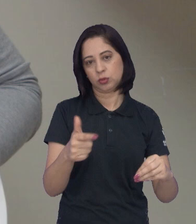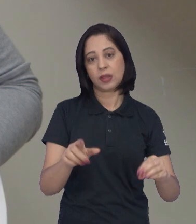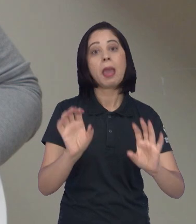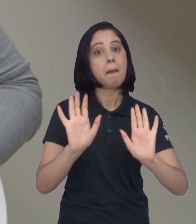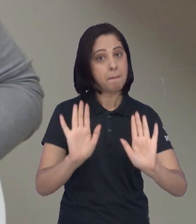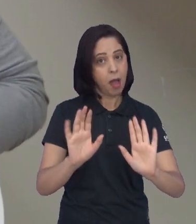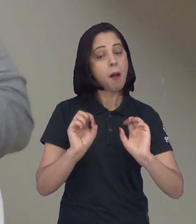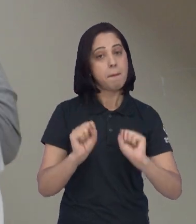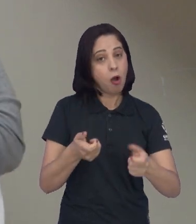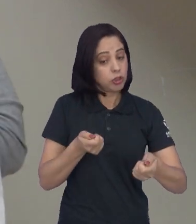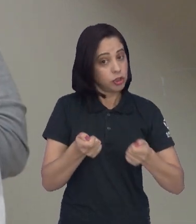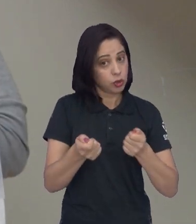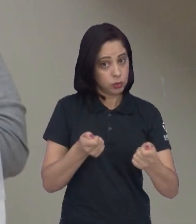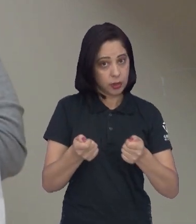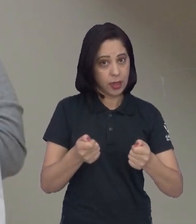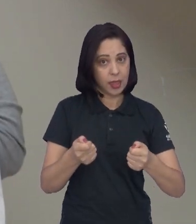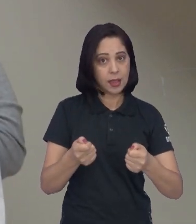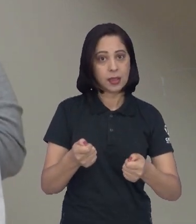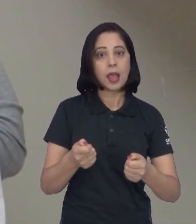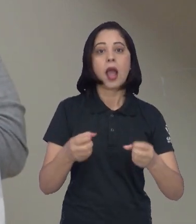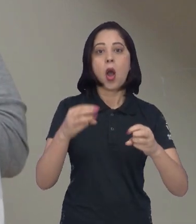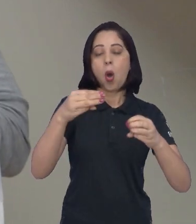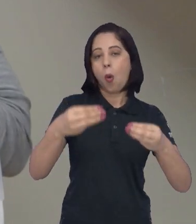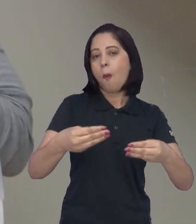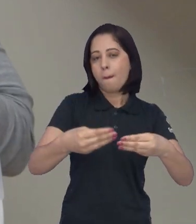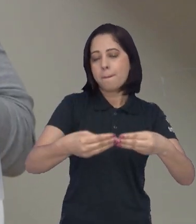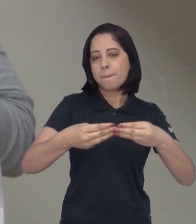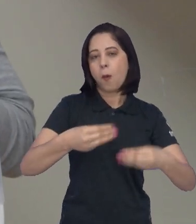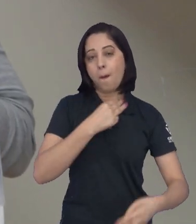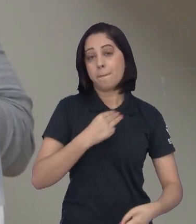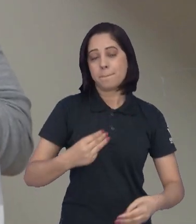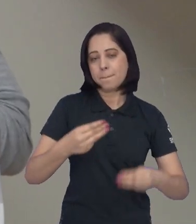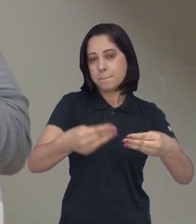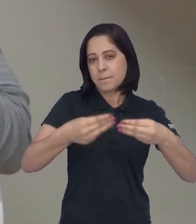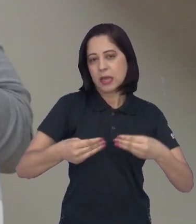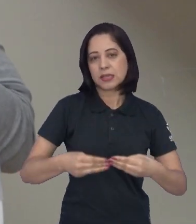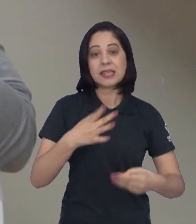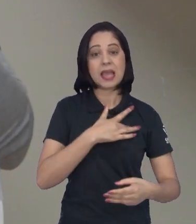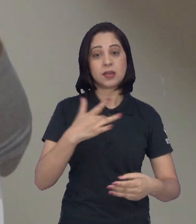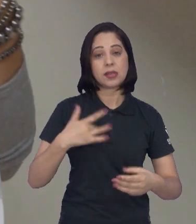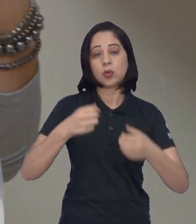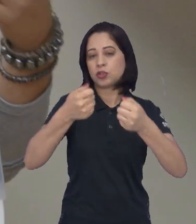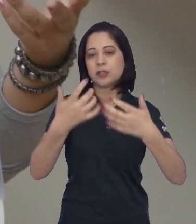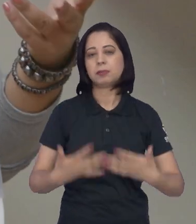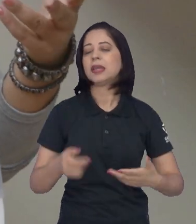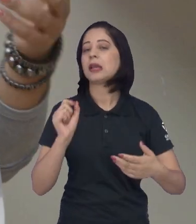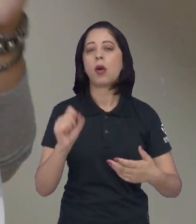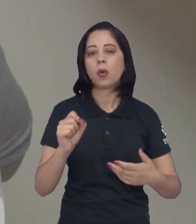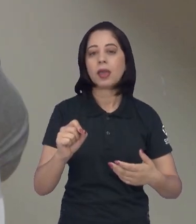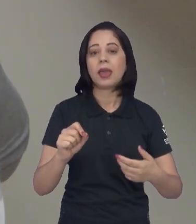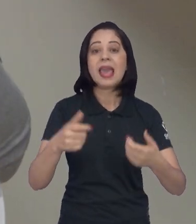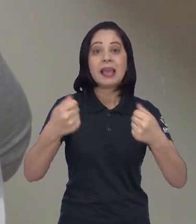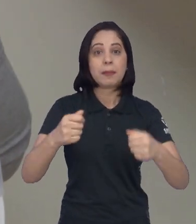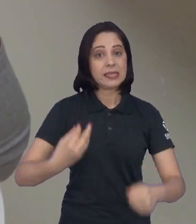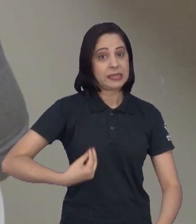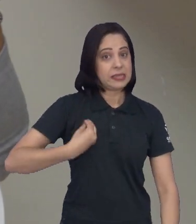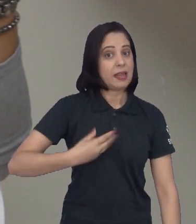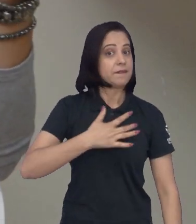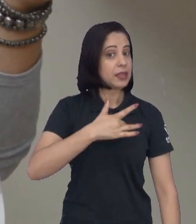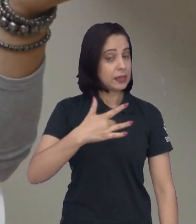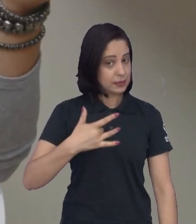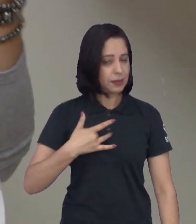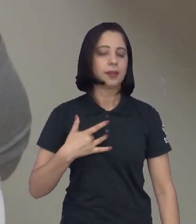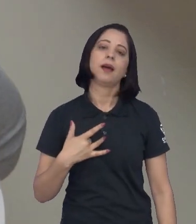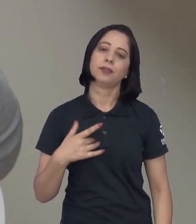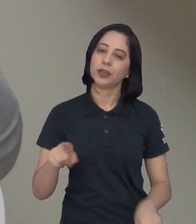pode ser evitada o Ministério da Saúde alerta para a importância da adoção de um estilo de vida saudável e Isso inclui